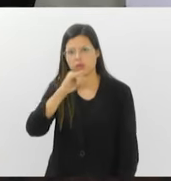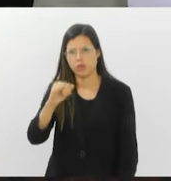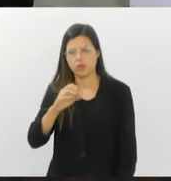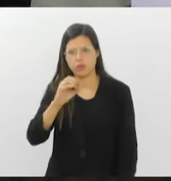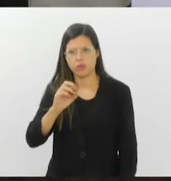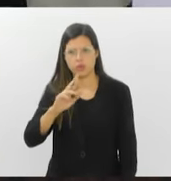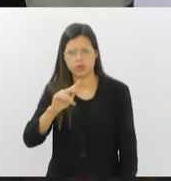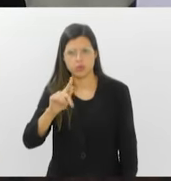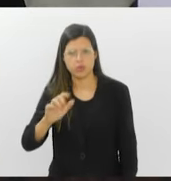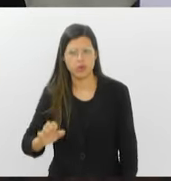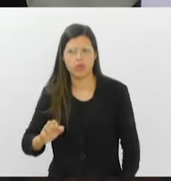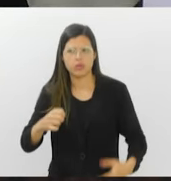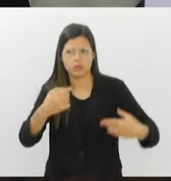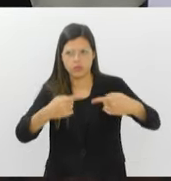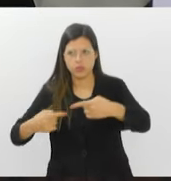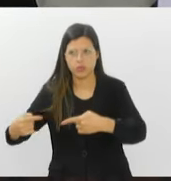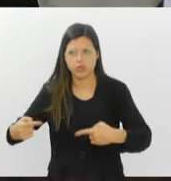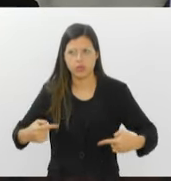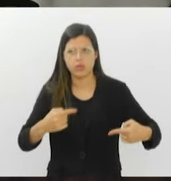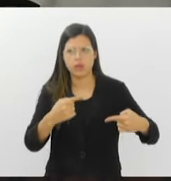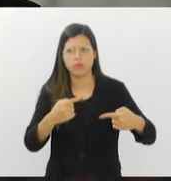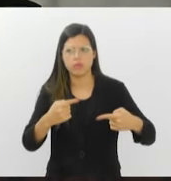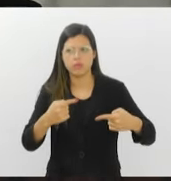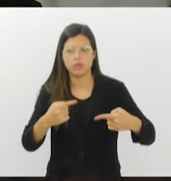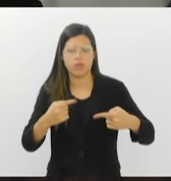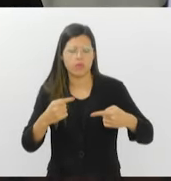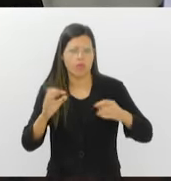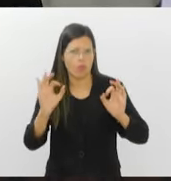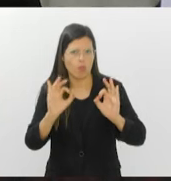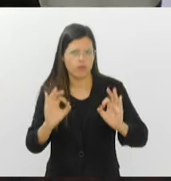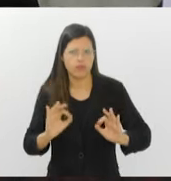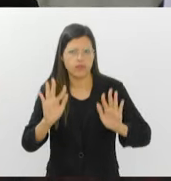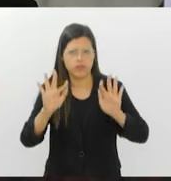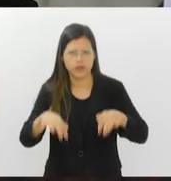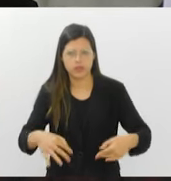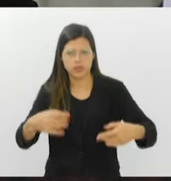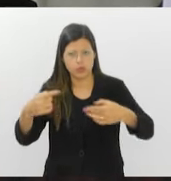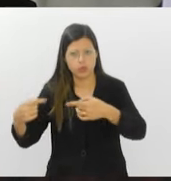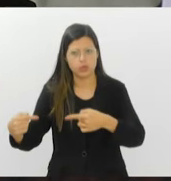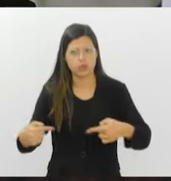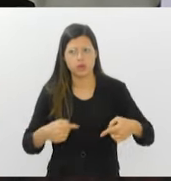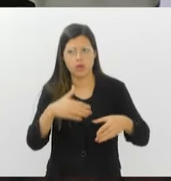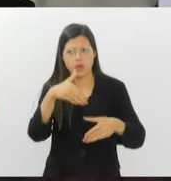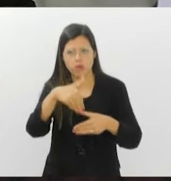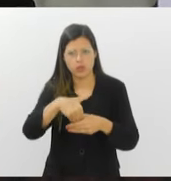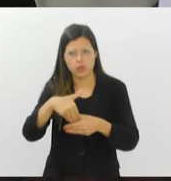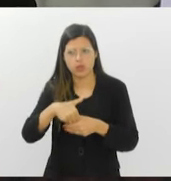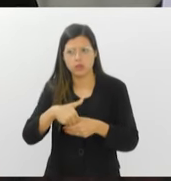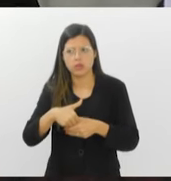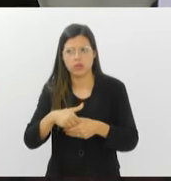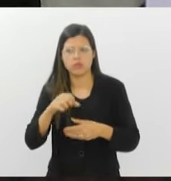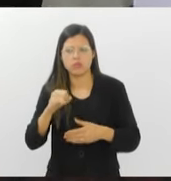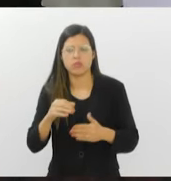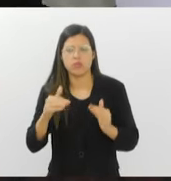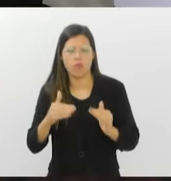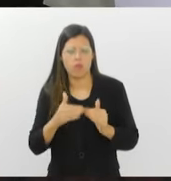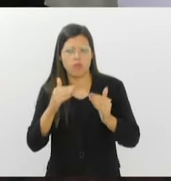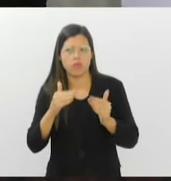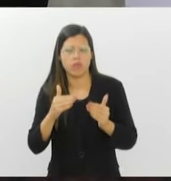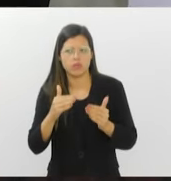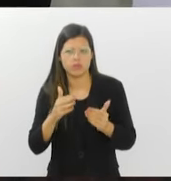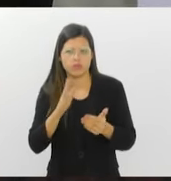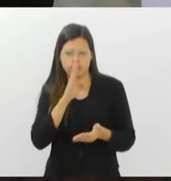Neto. Em discussão, não havendo quem queira discutir, encerrada a discussão. Em votação, senhores que aprovam, permaneçam como